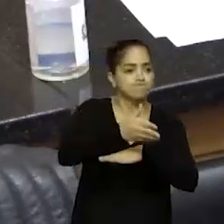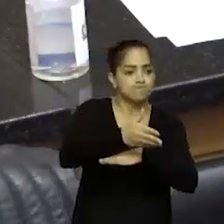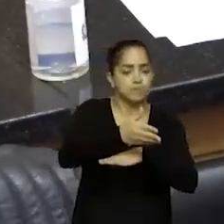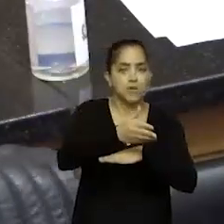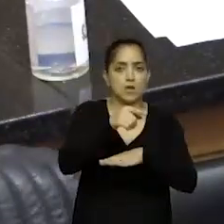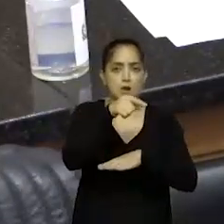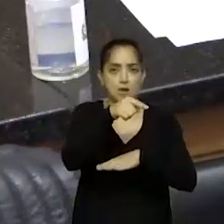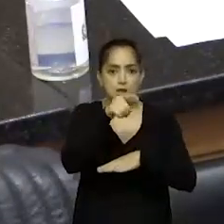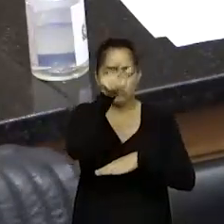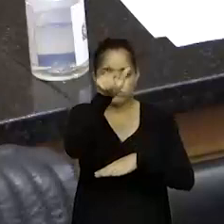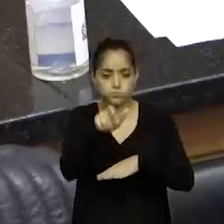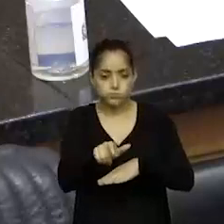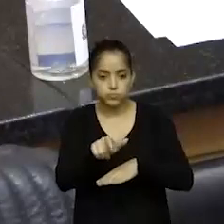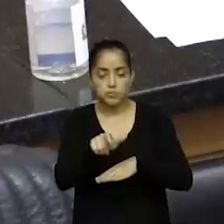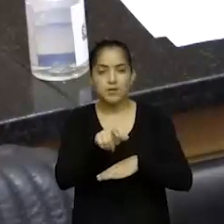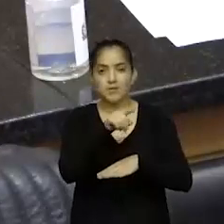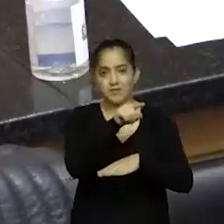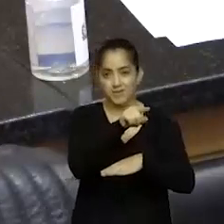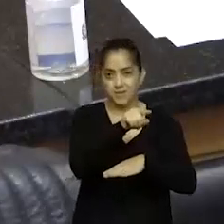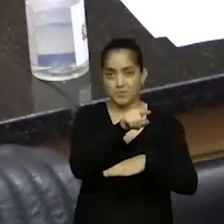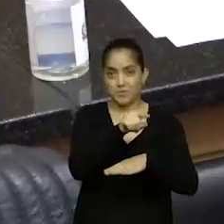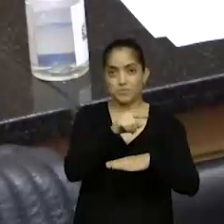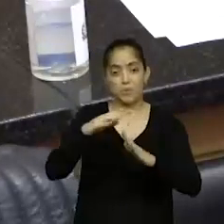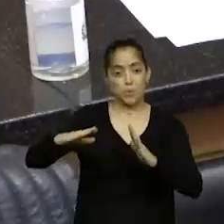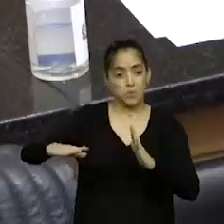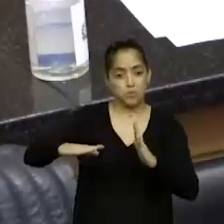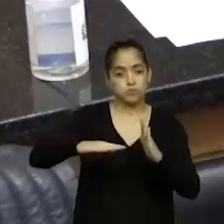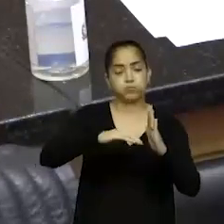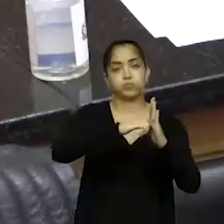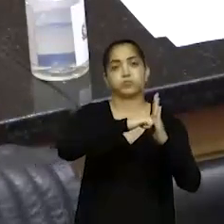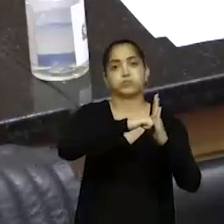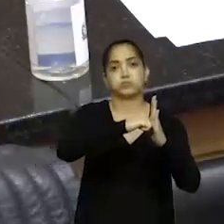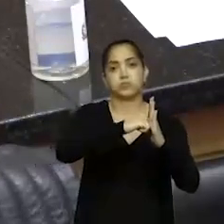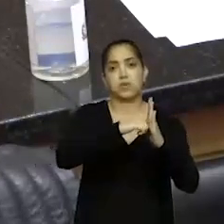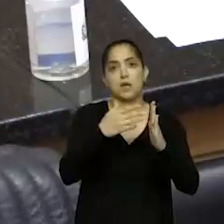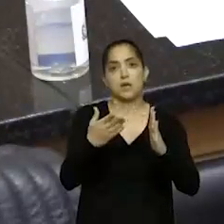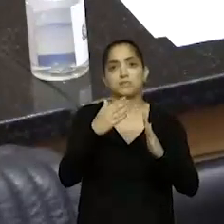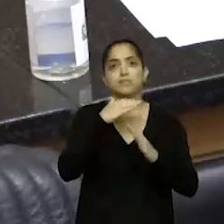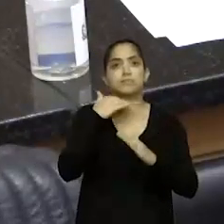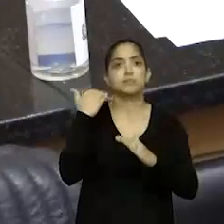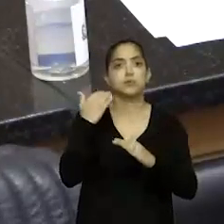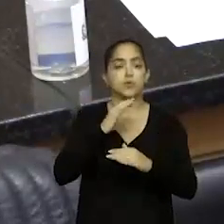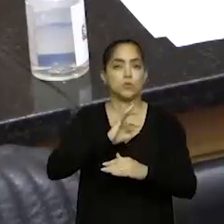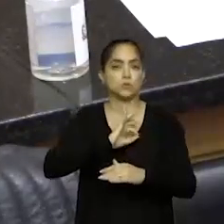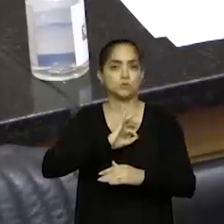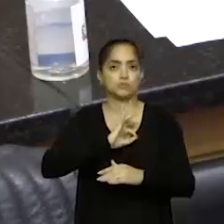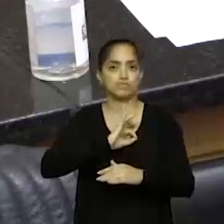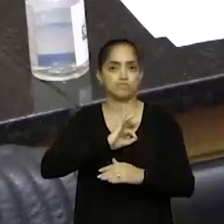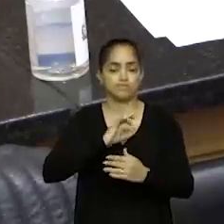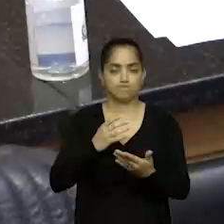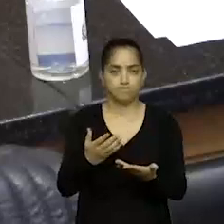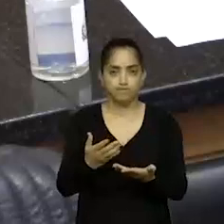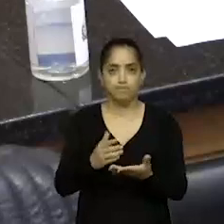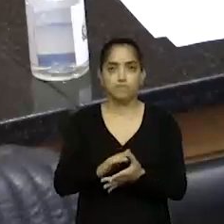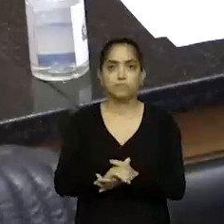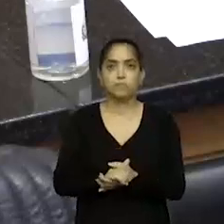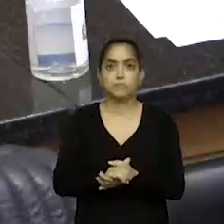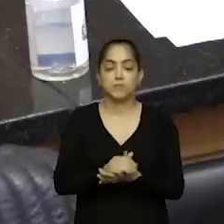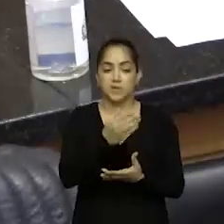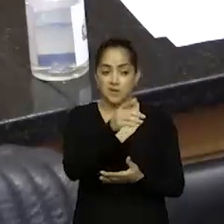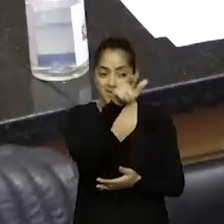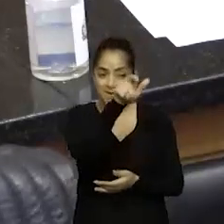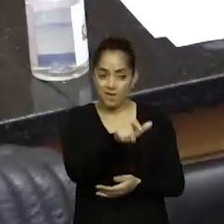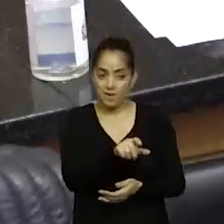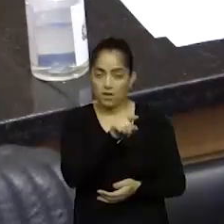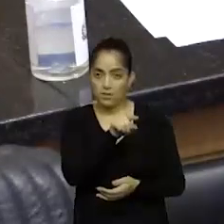ele atropelou o policial. E pasmem, senhores, este delinquente, ele foi